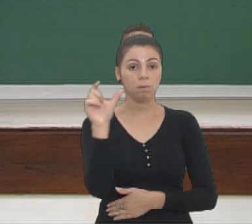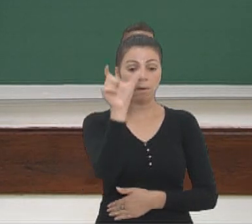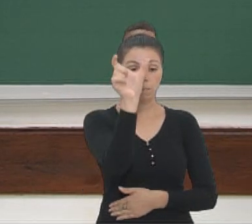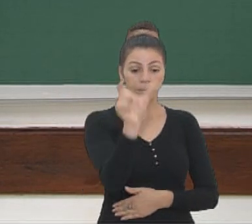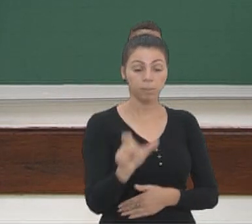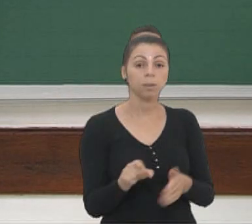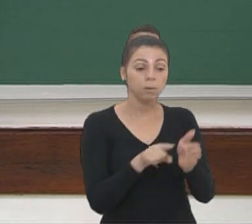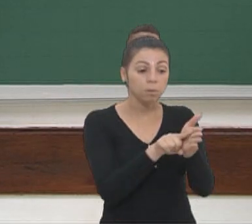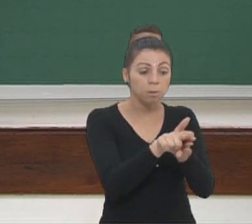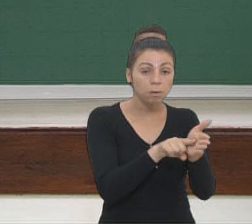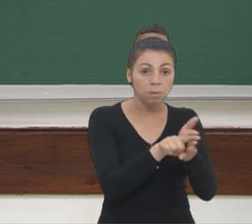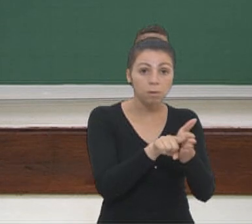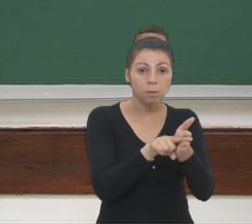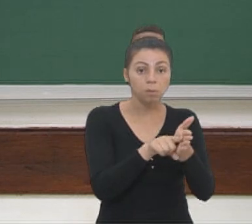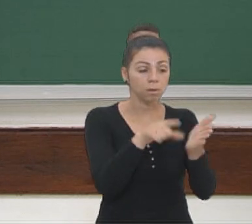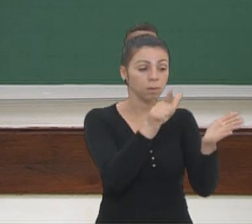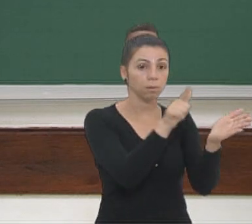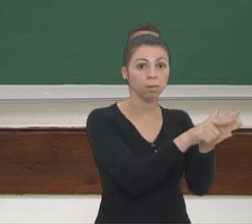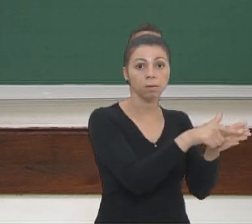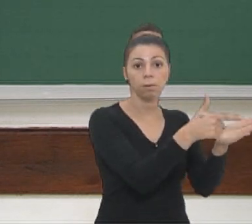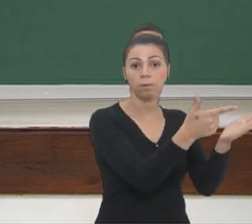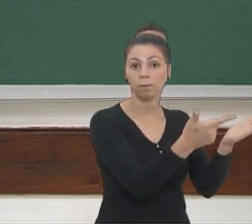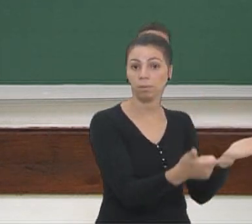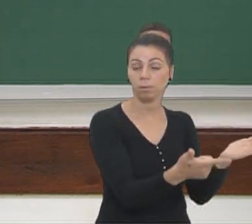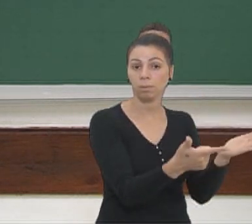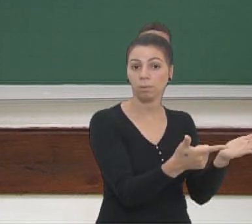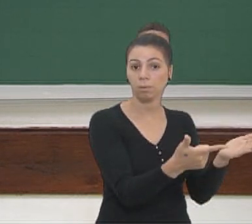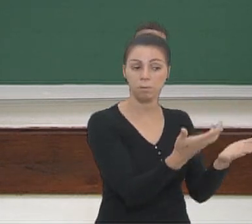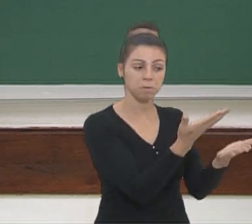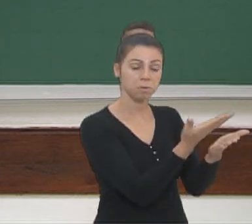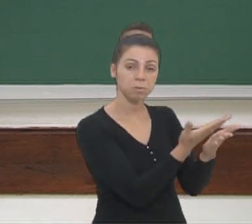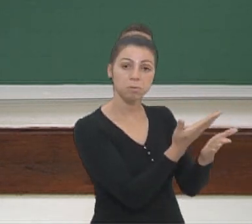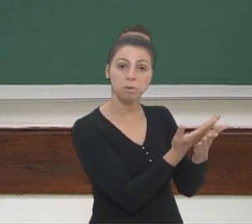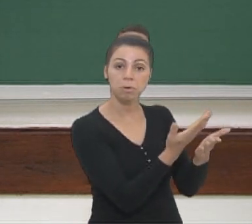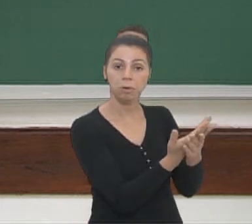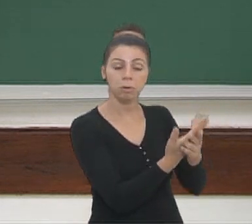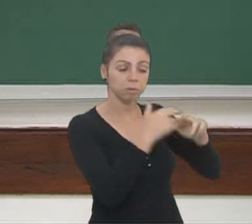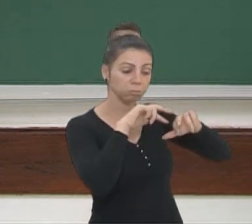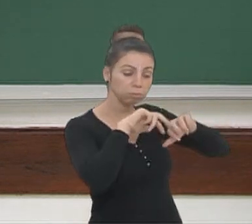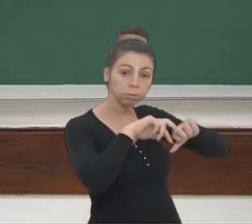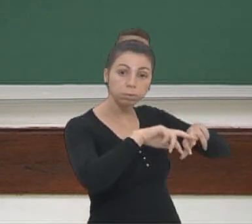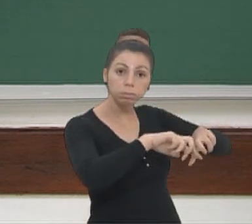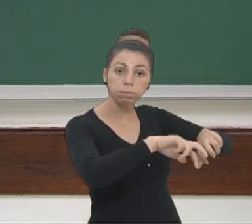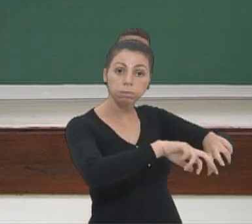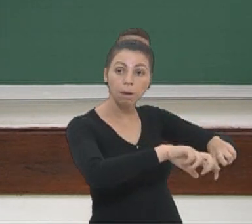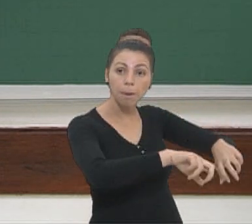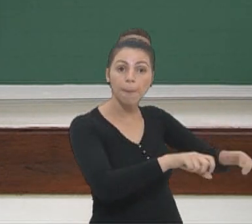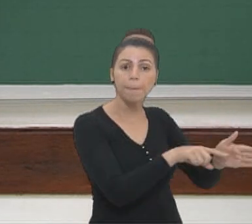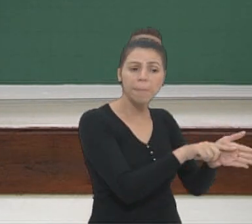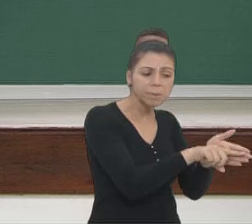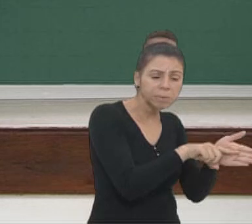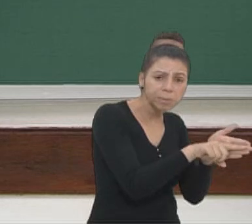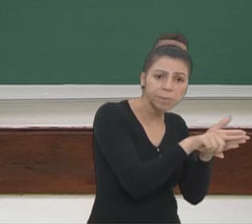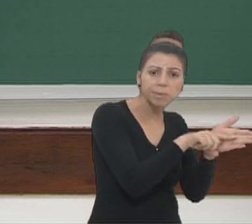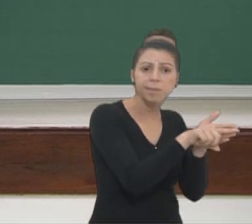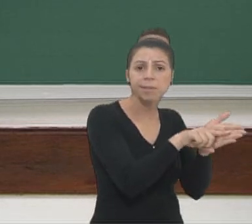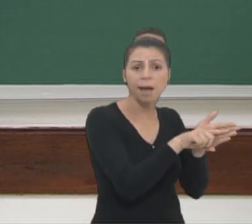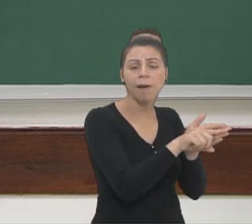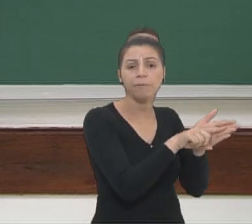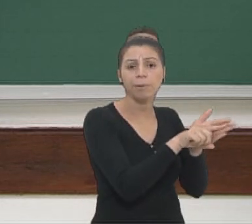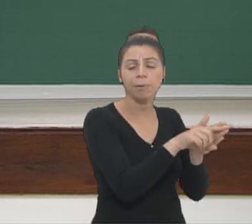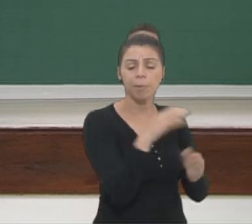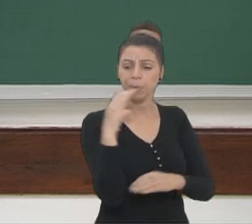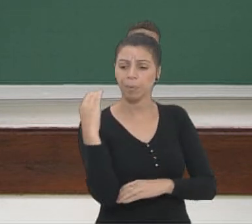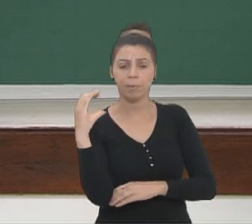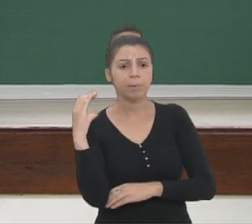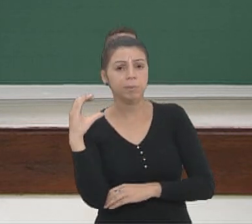pesquisadores e jornalistas, né? Jornalistas estudiosos do assunto, jornalistas que pesquisaram com os cientistas ou